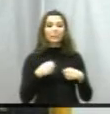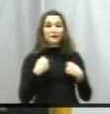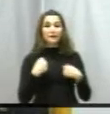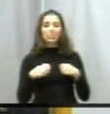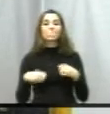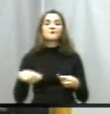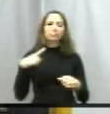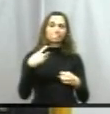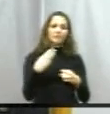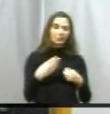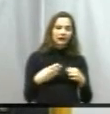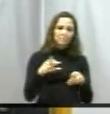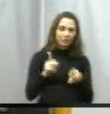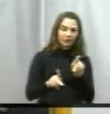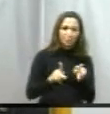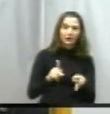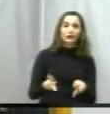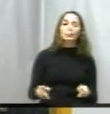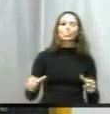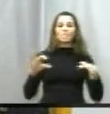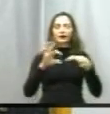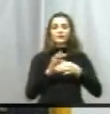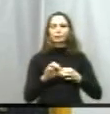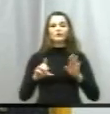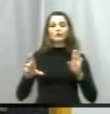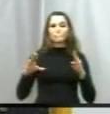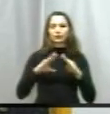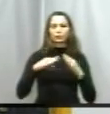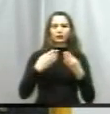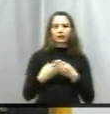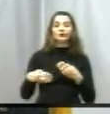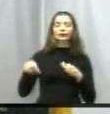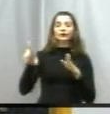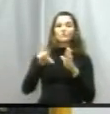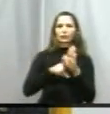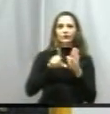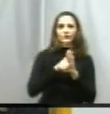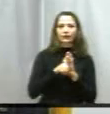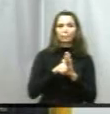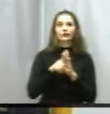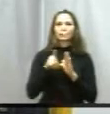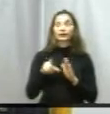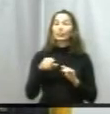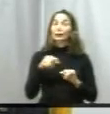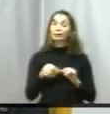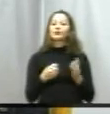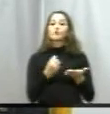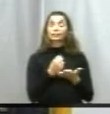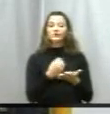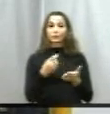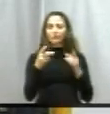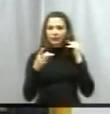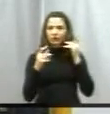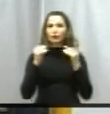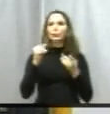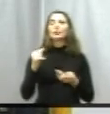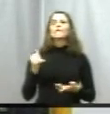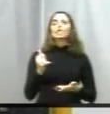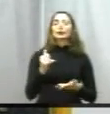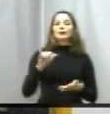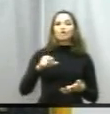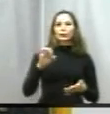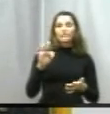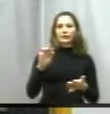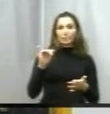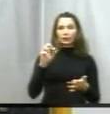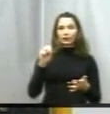da comunidade essa parceria com a Escola do Legislativo. Vereador Jefferson, que é sempre atento e acompanha essa questão da escola,